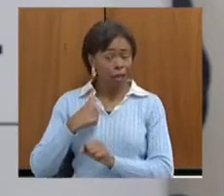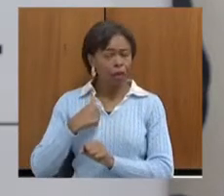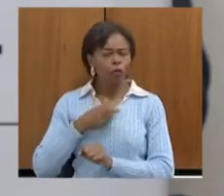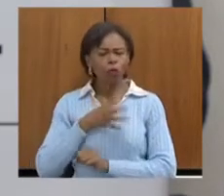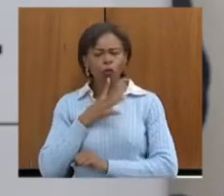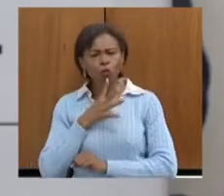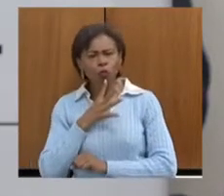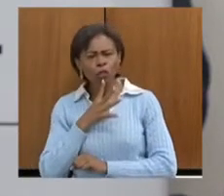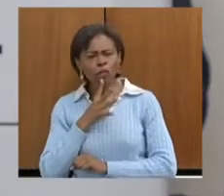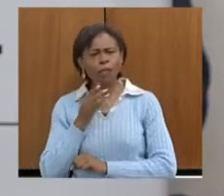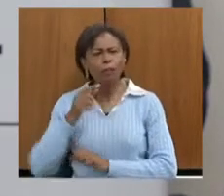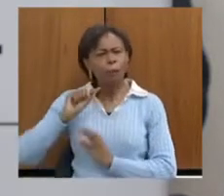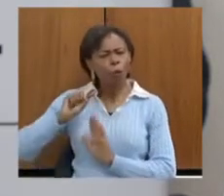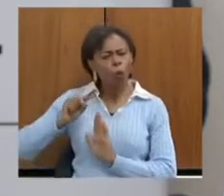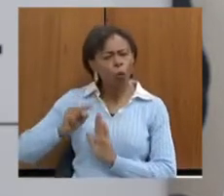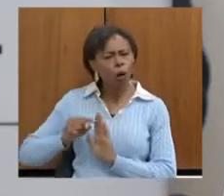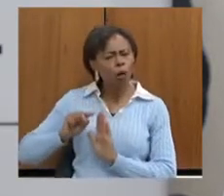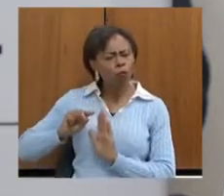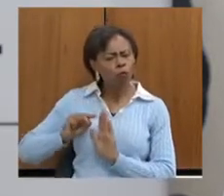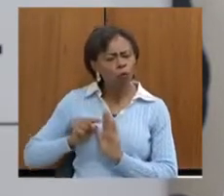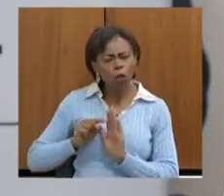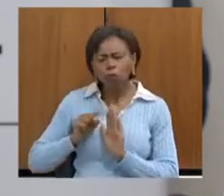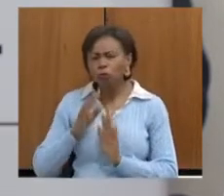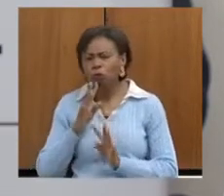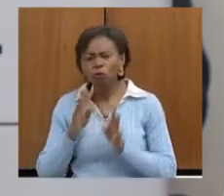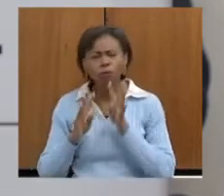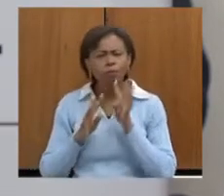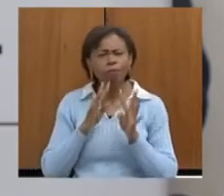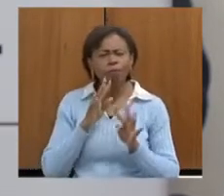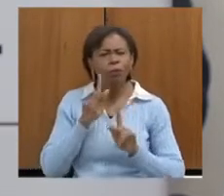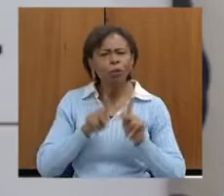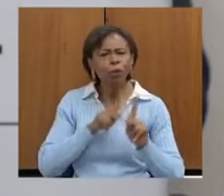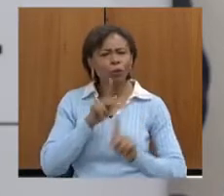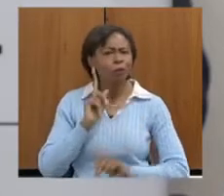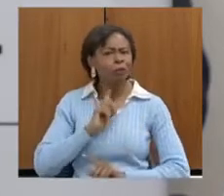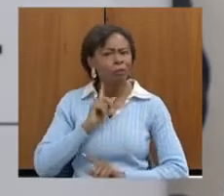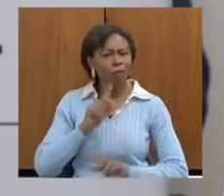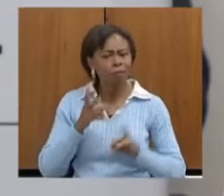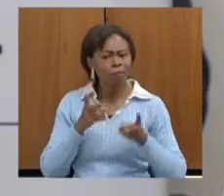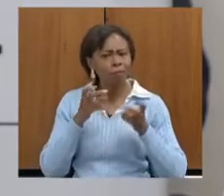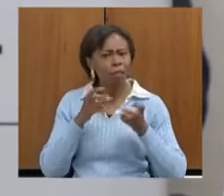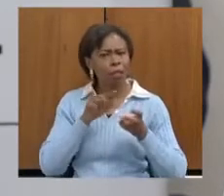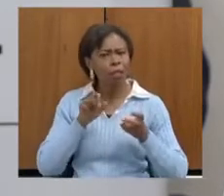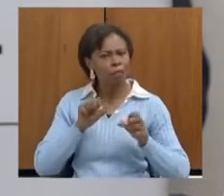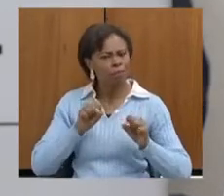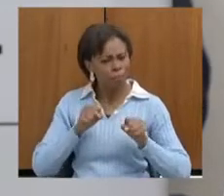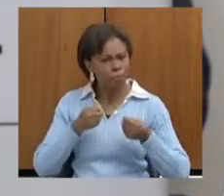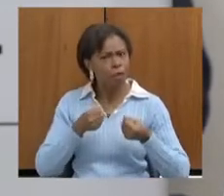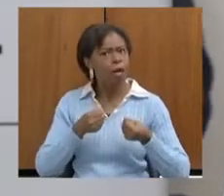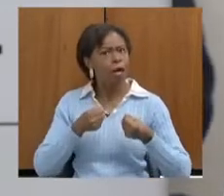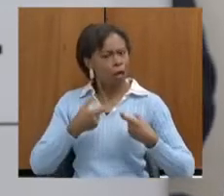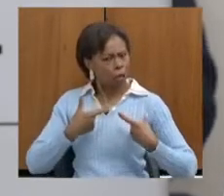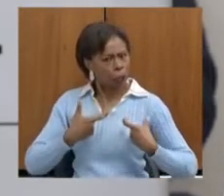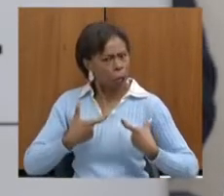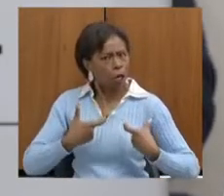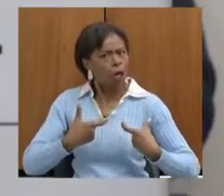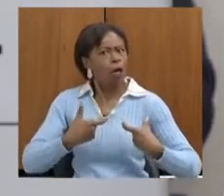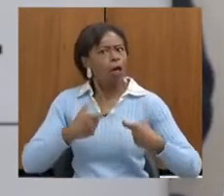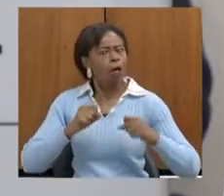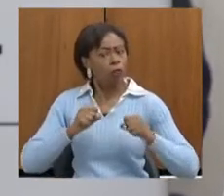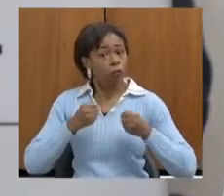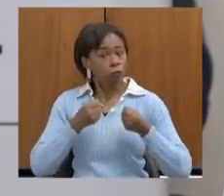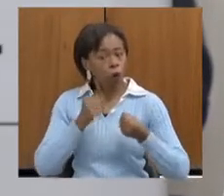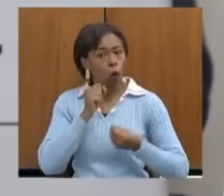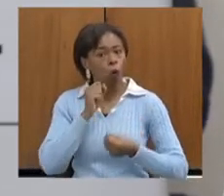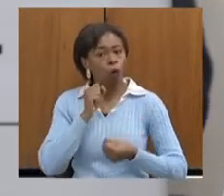eu conheço o povo Mineiro Mas eu vejo que o povo Mineiro é um povo extremamente Guerreiro extremamente acolhedor ou Aprendo